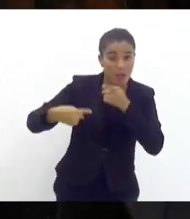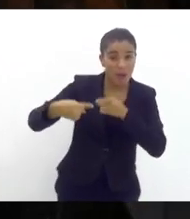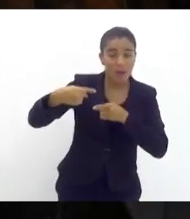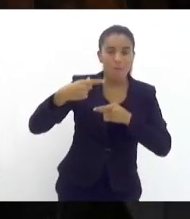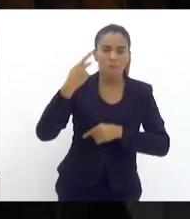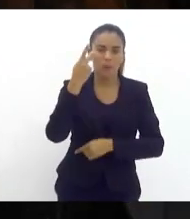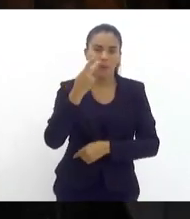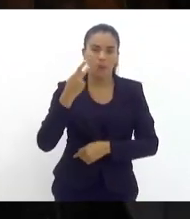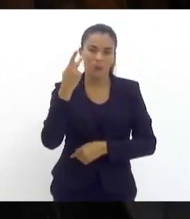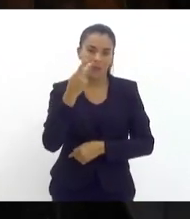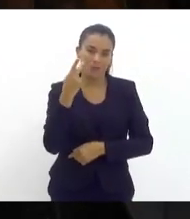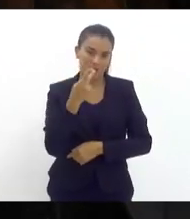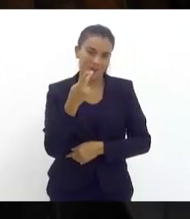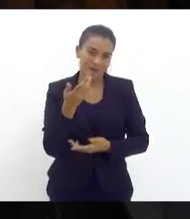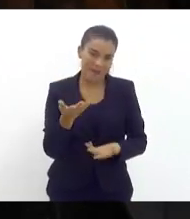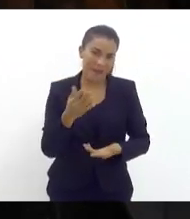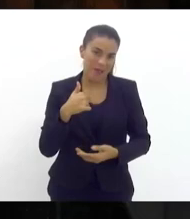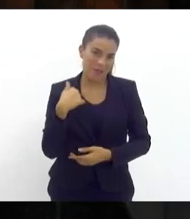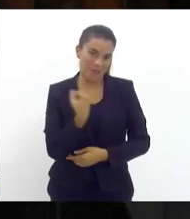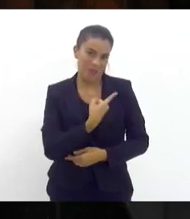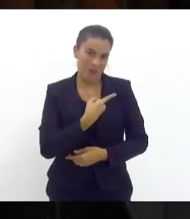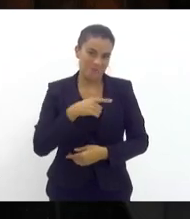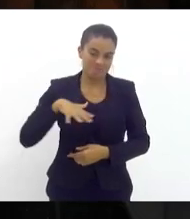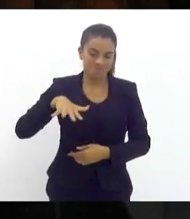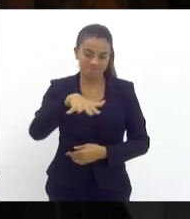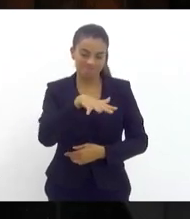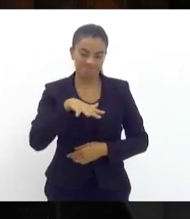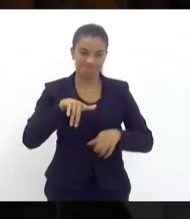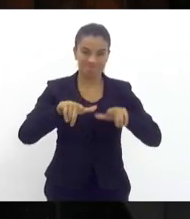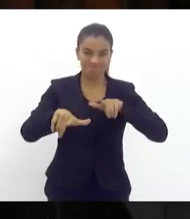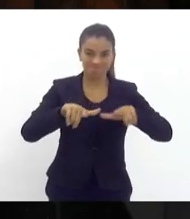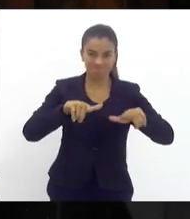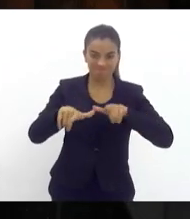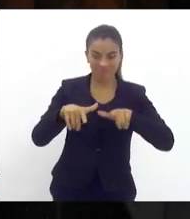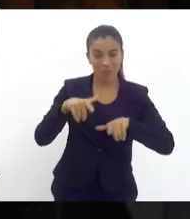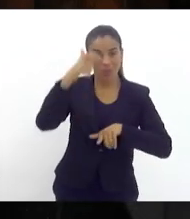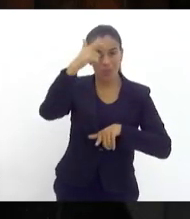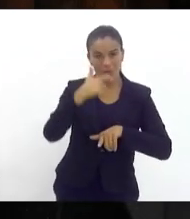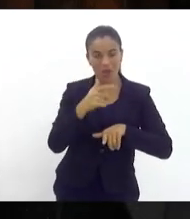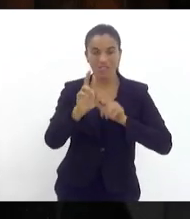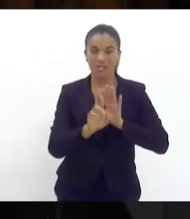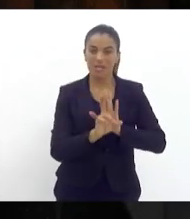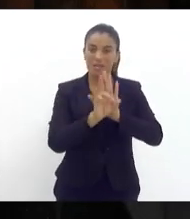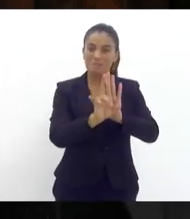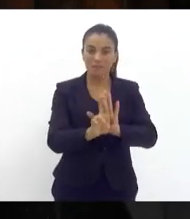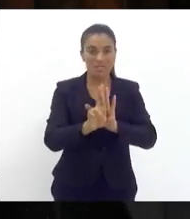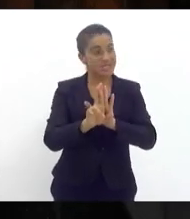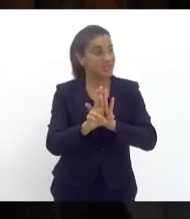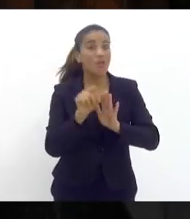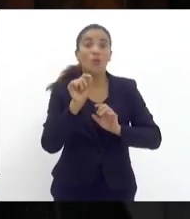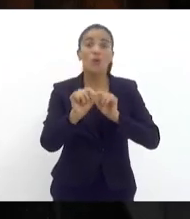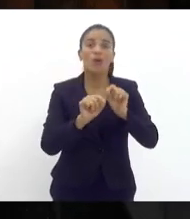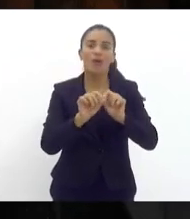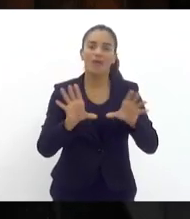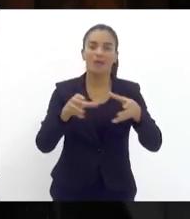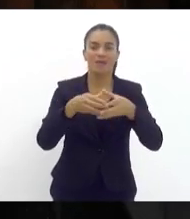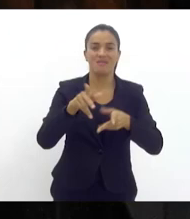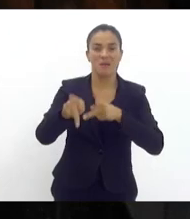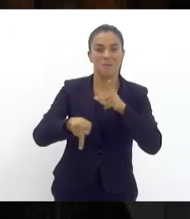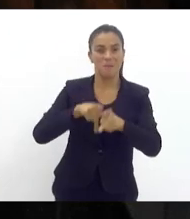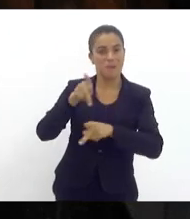é o nosso meio estamos aqui com representantes populares eleitos